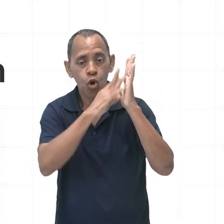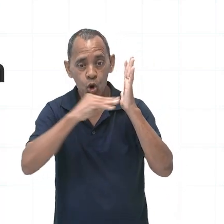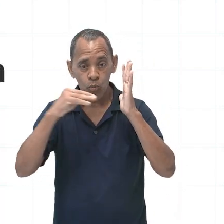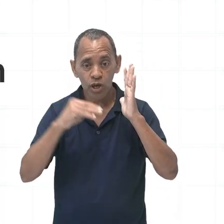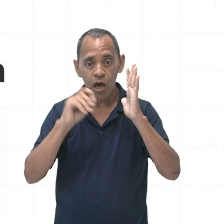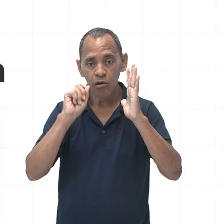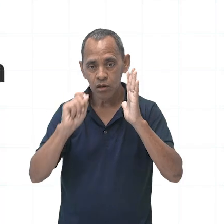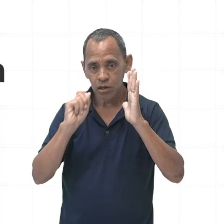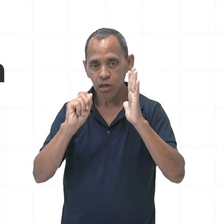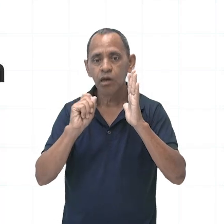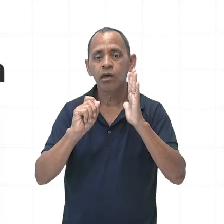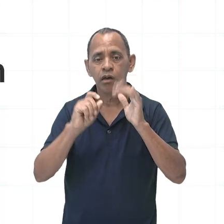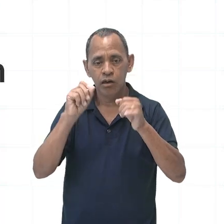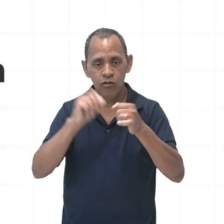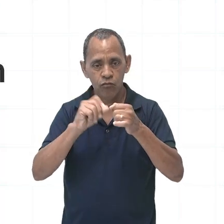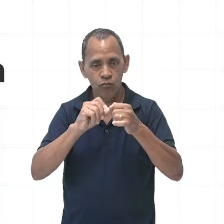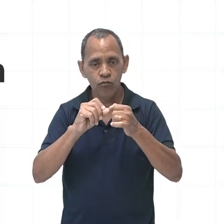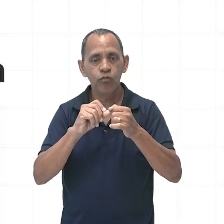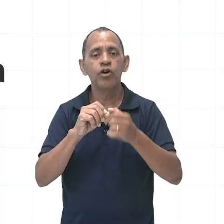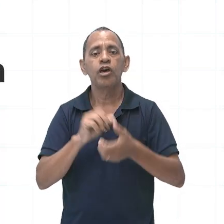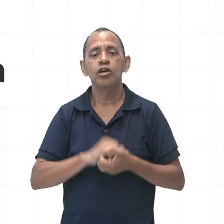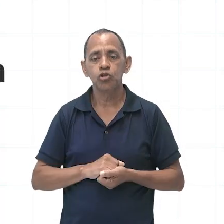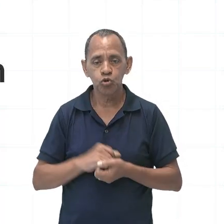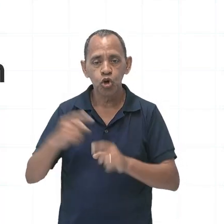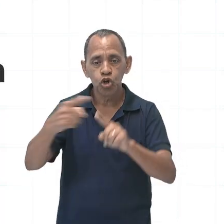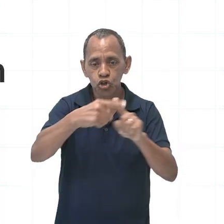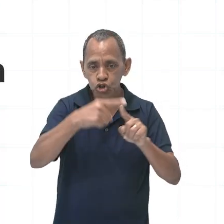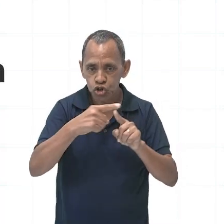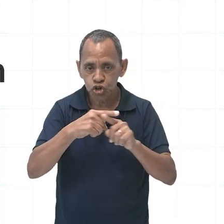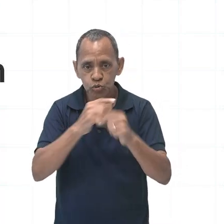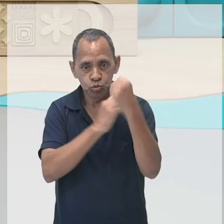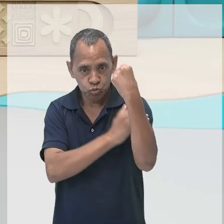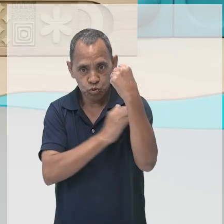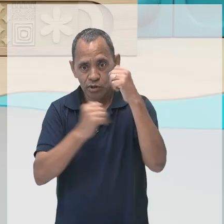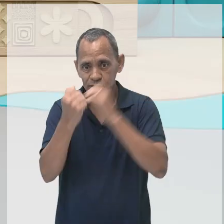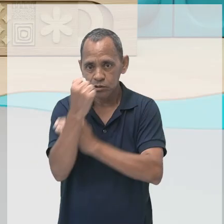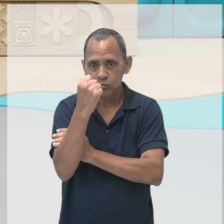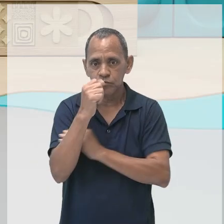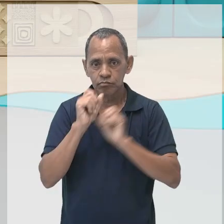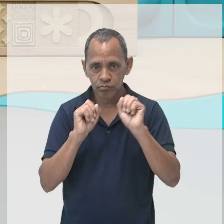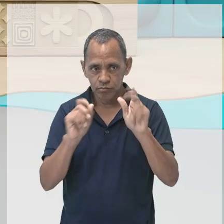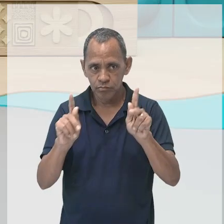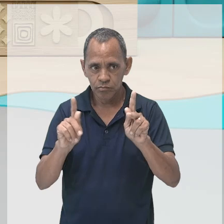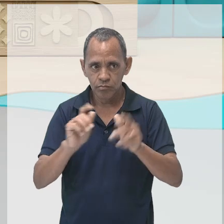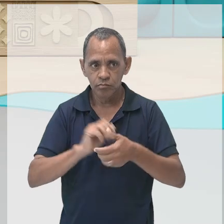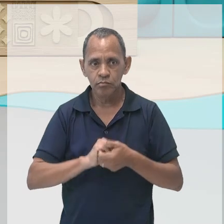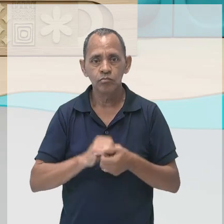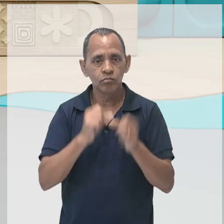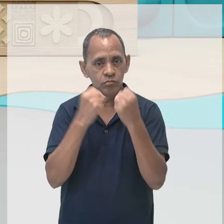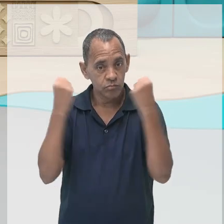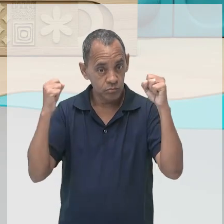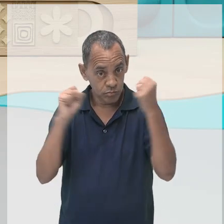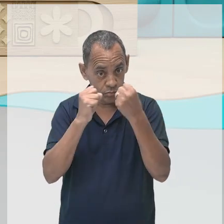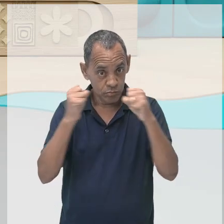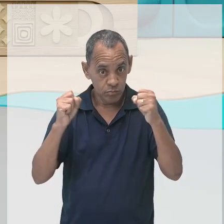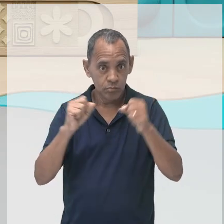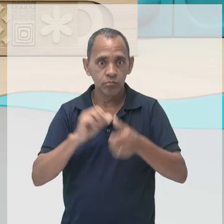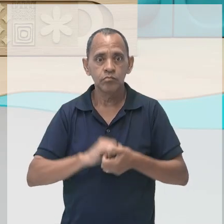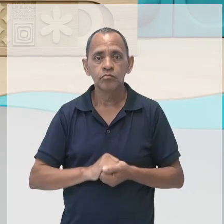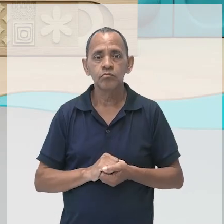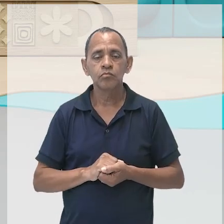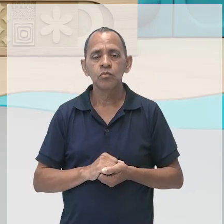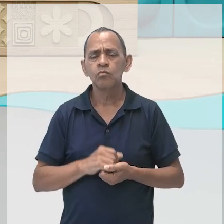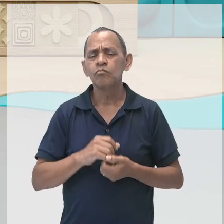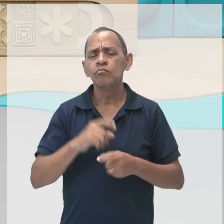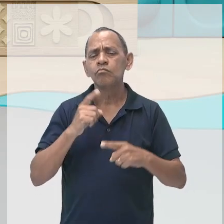que são feitos dentro de uma sessão de musculação, ok? Agora, vamos entender para que serve a ginástica